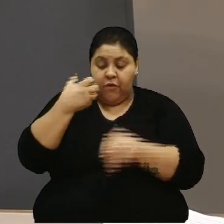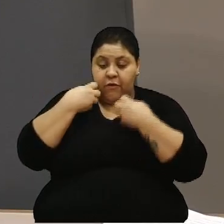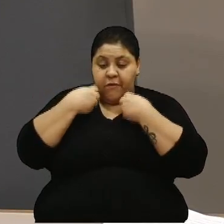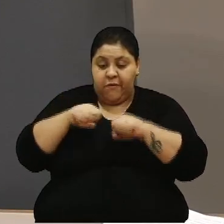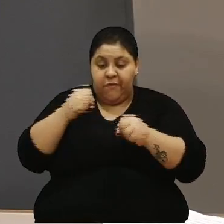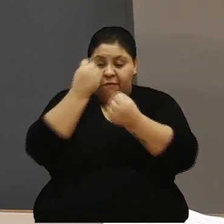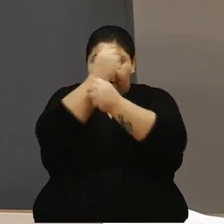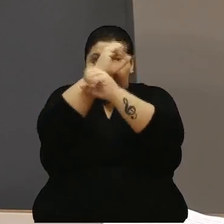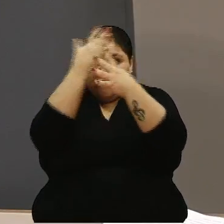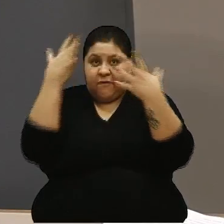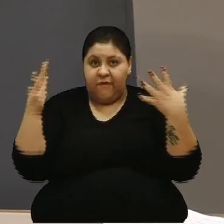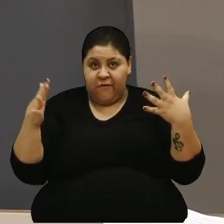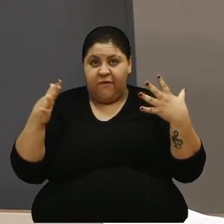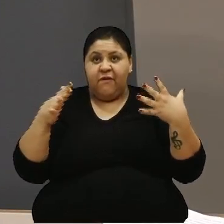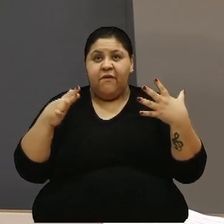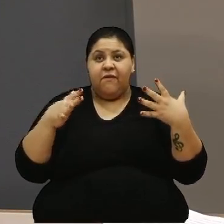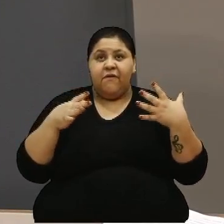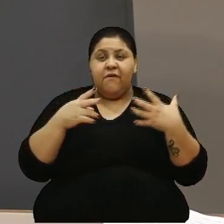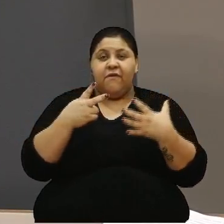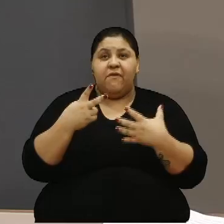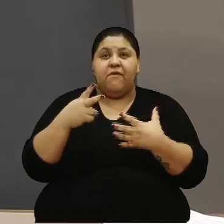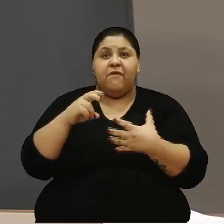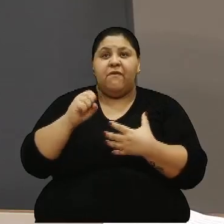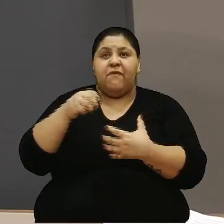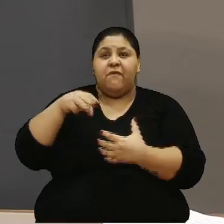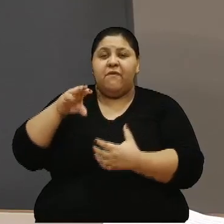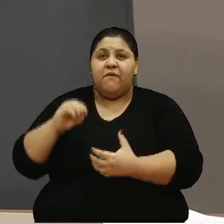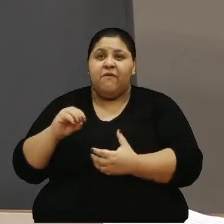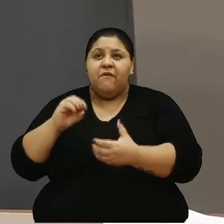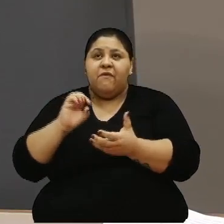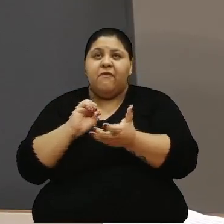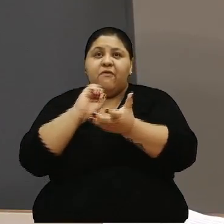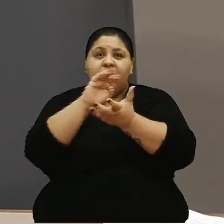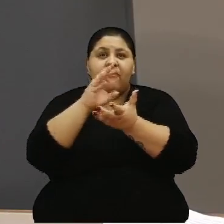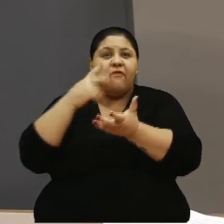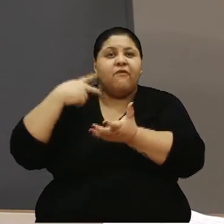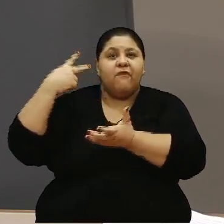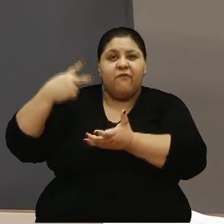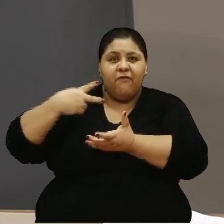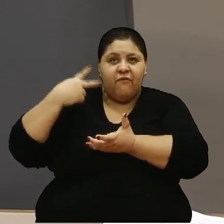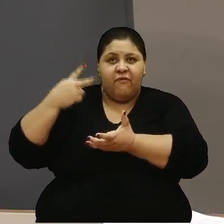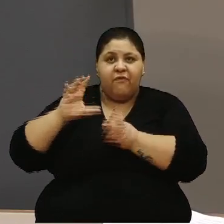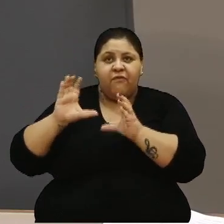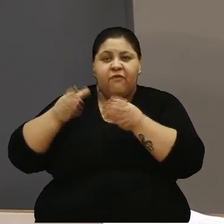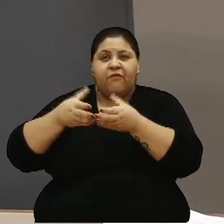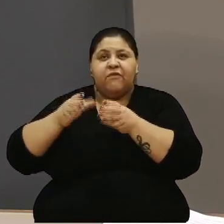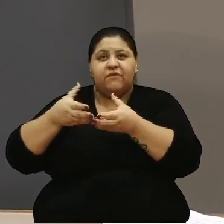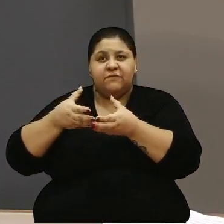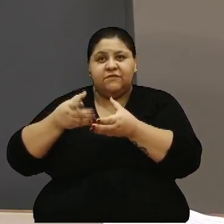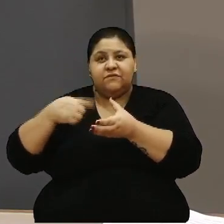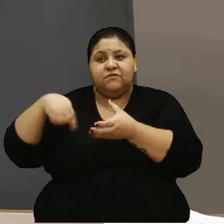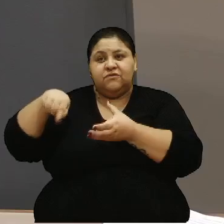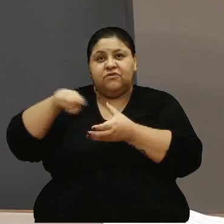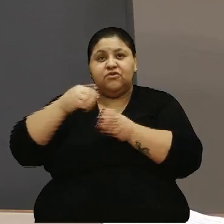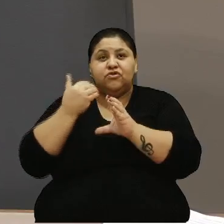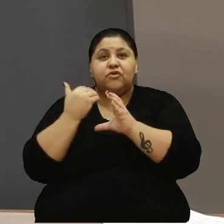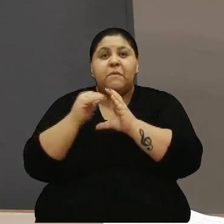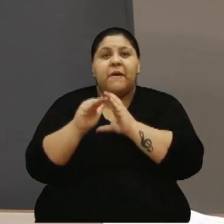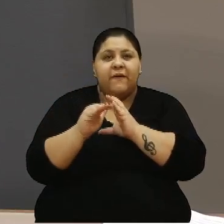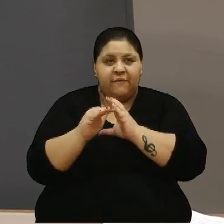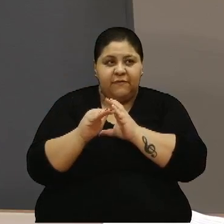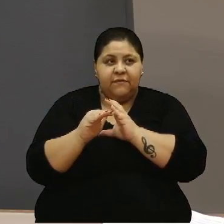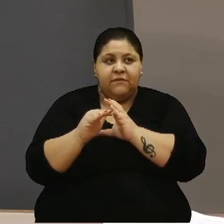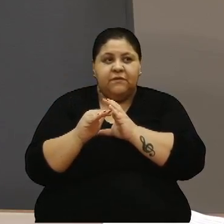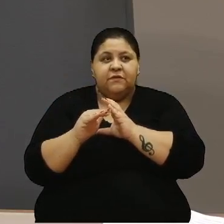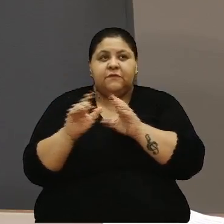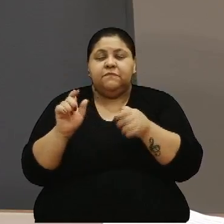Ambiente, que se no dia 28 de maio foi mandado o convite para os vereadores, tanto no grupo dos convites quanto no nosso e-mail. Então foi